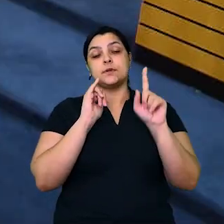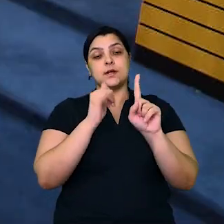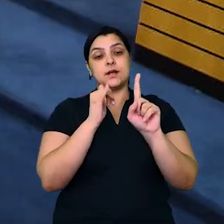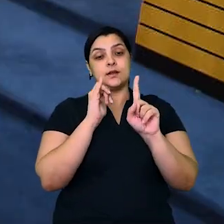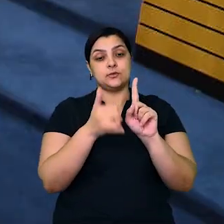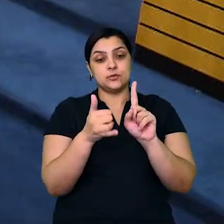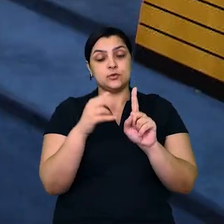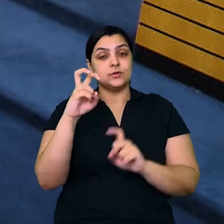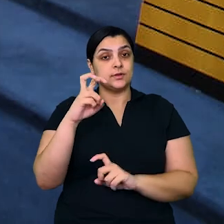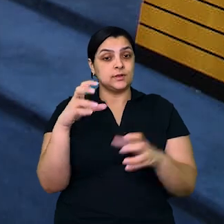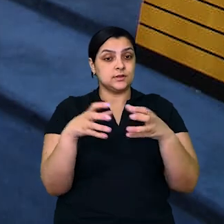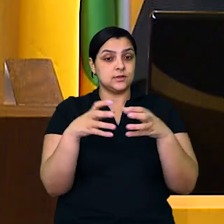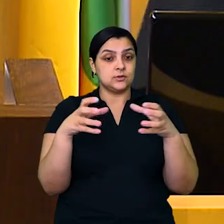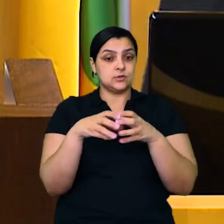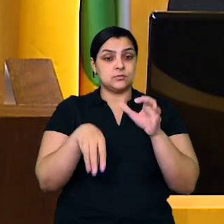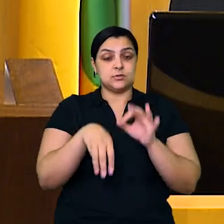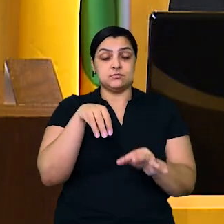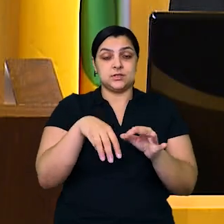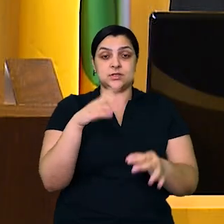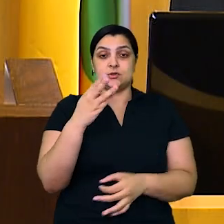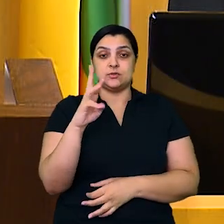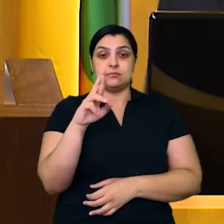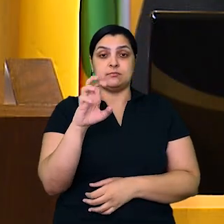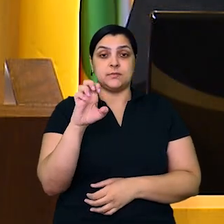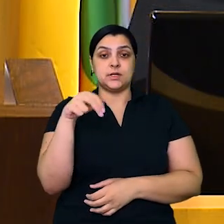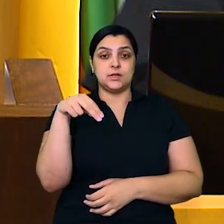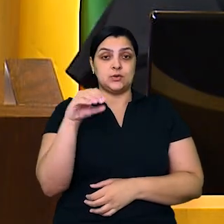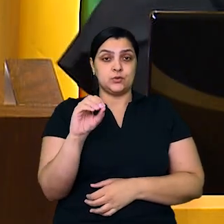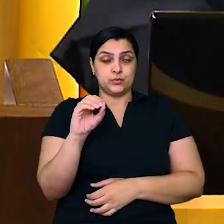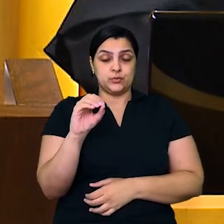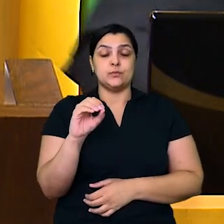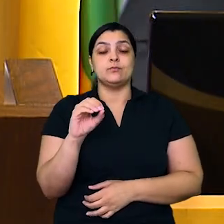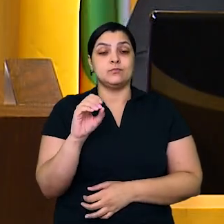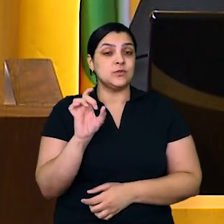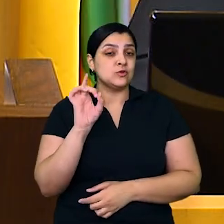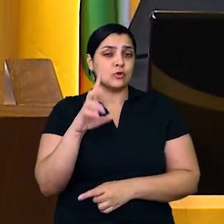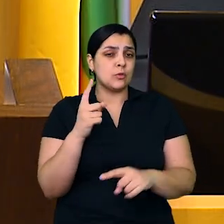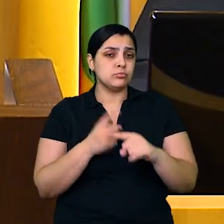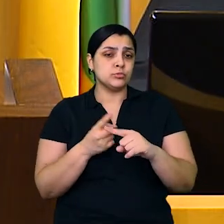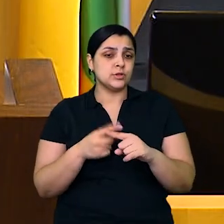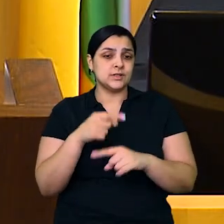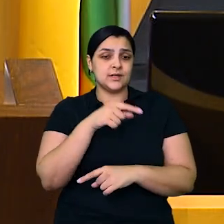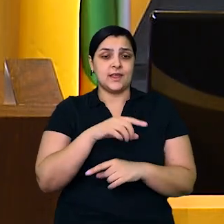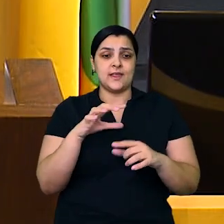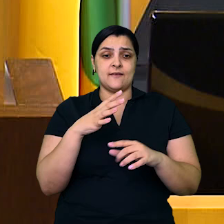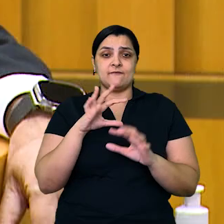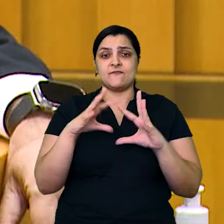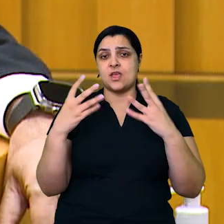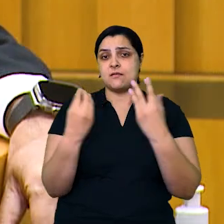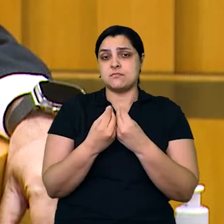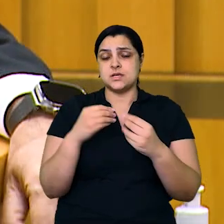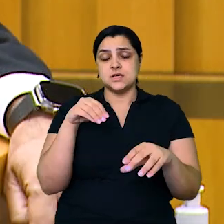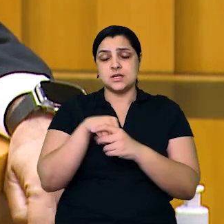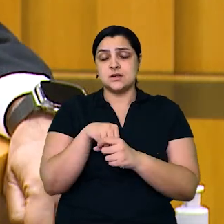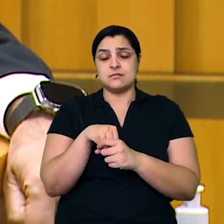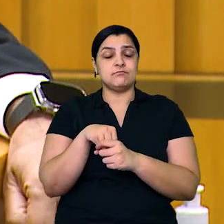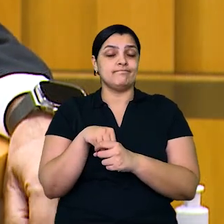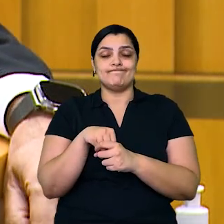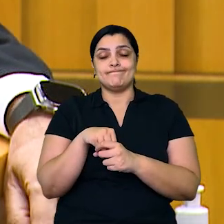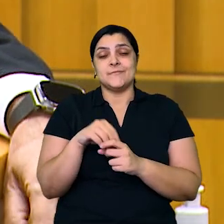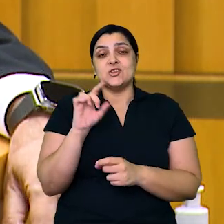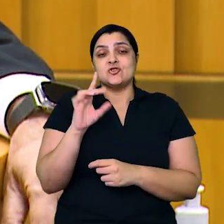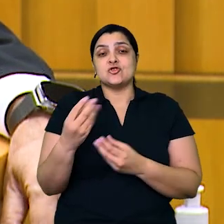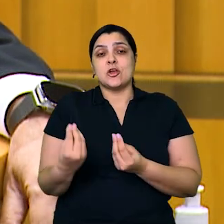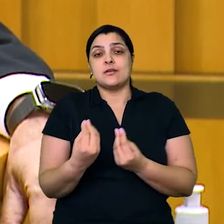do caso na quinta turma, ministro Breno Medeiros, o simples fato de ser da família não é suficiente